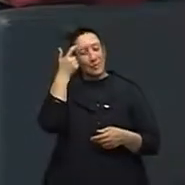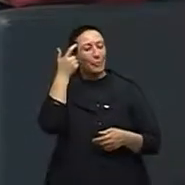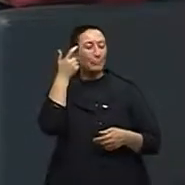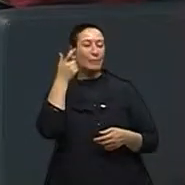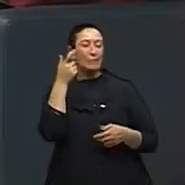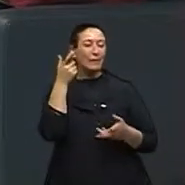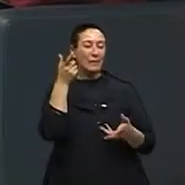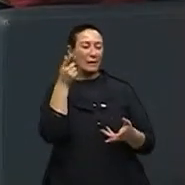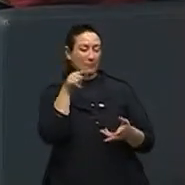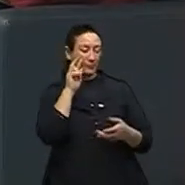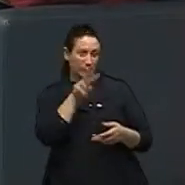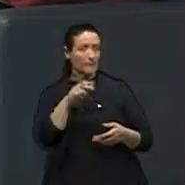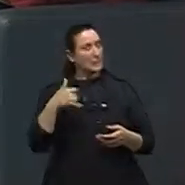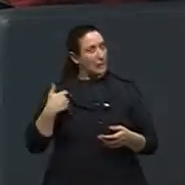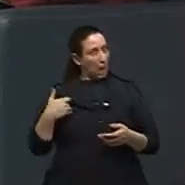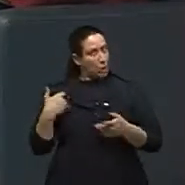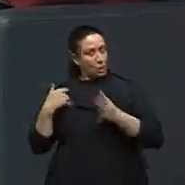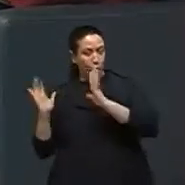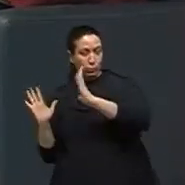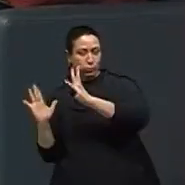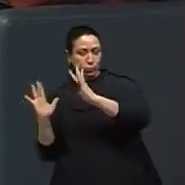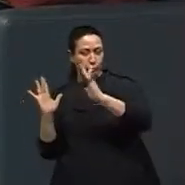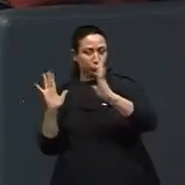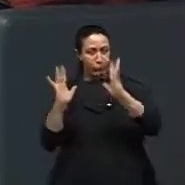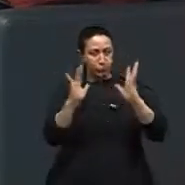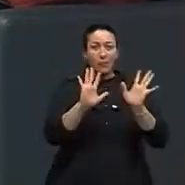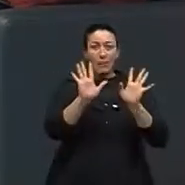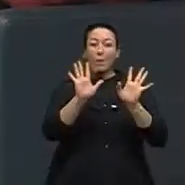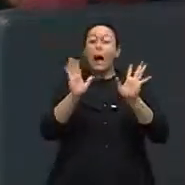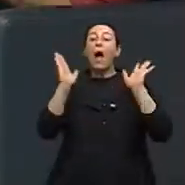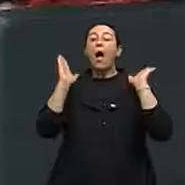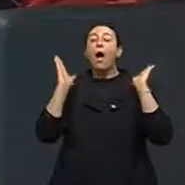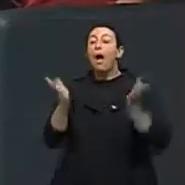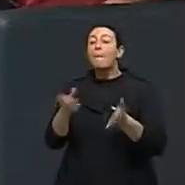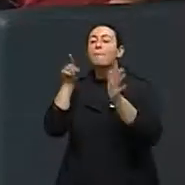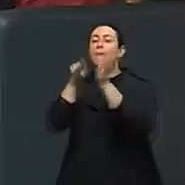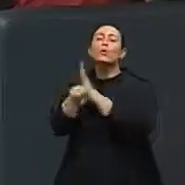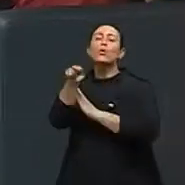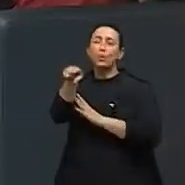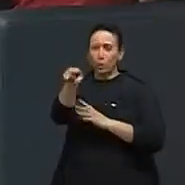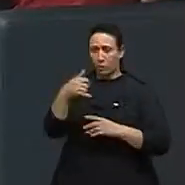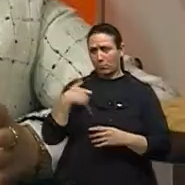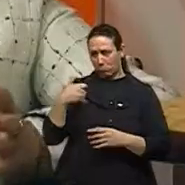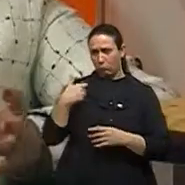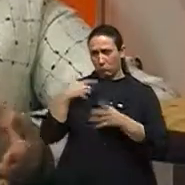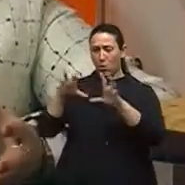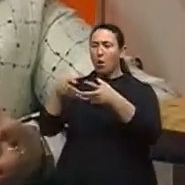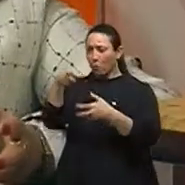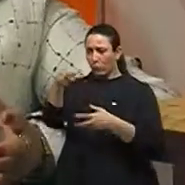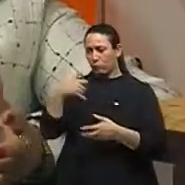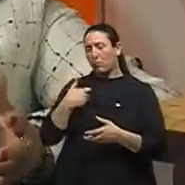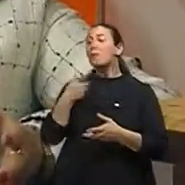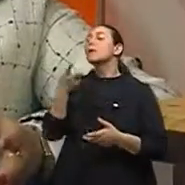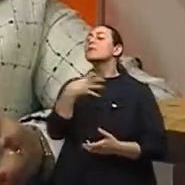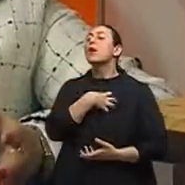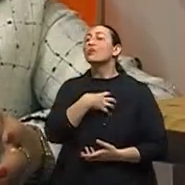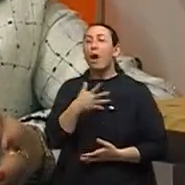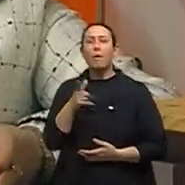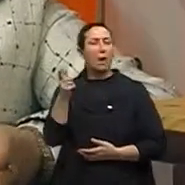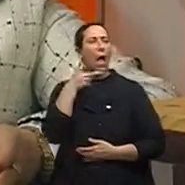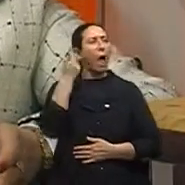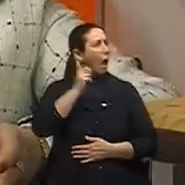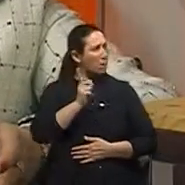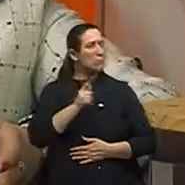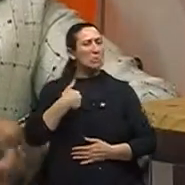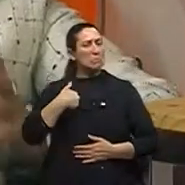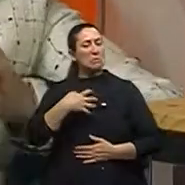né e depois pergunta se ele se sente com essa idade o grupo mais jovem ele se sente em média 14